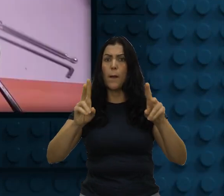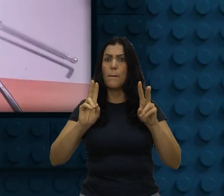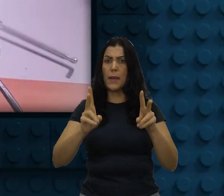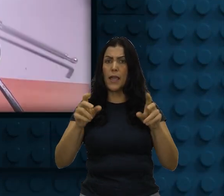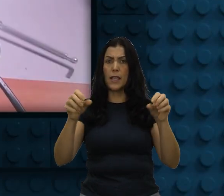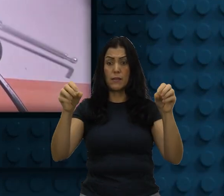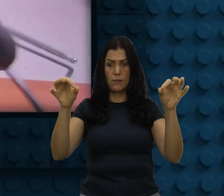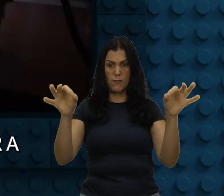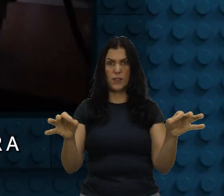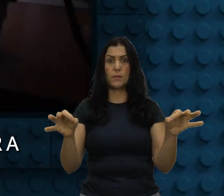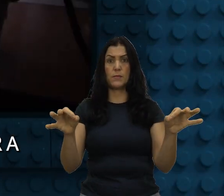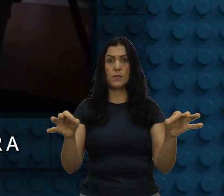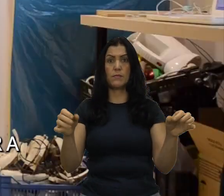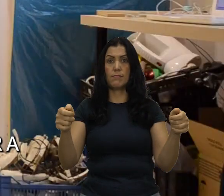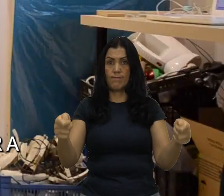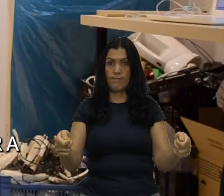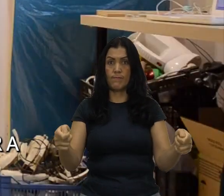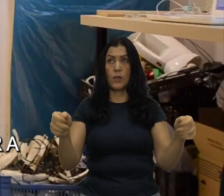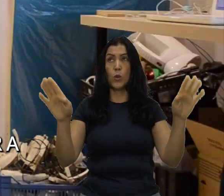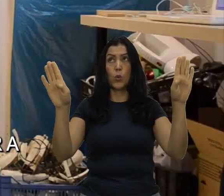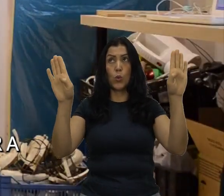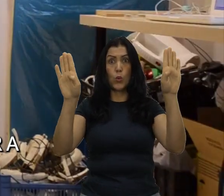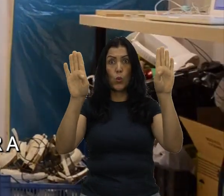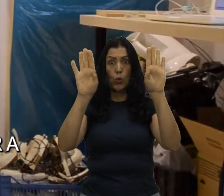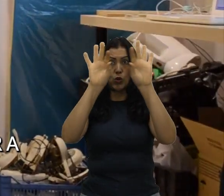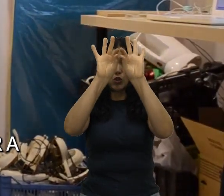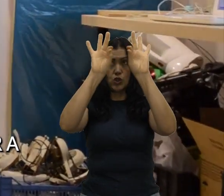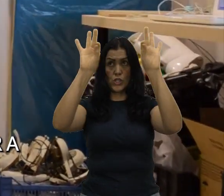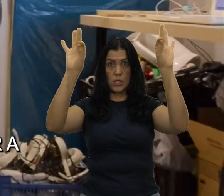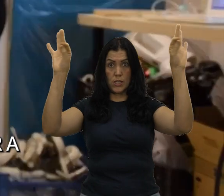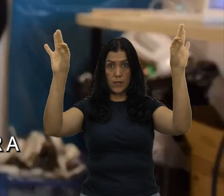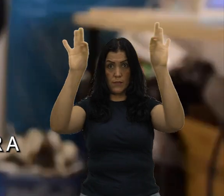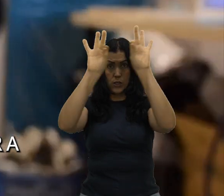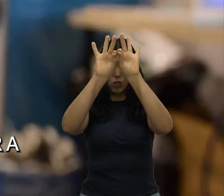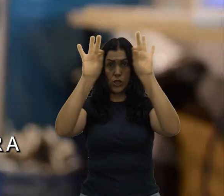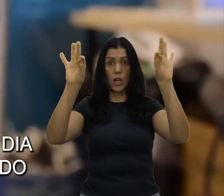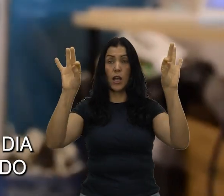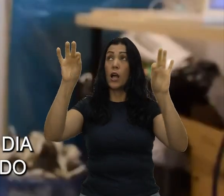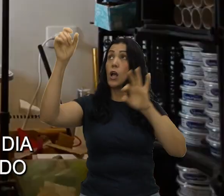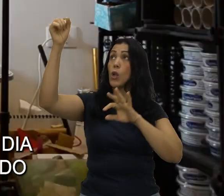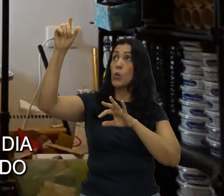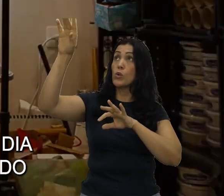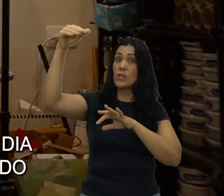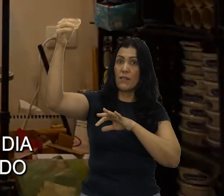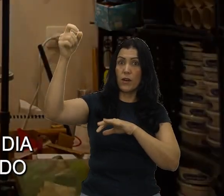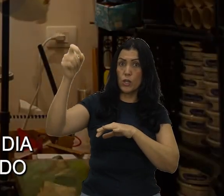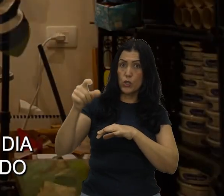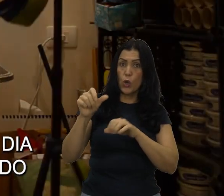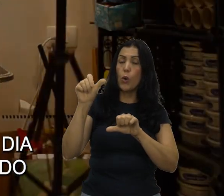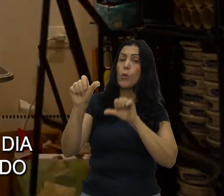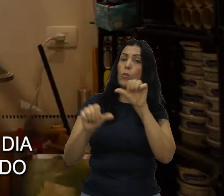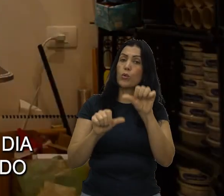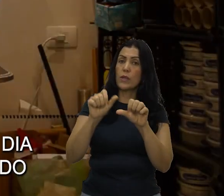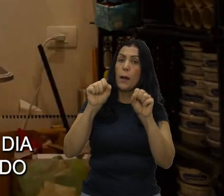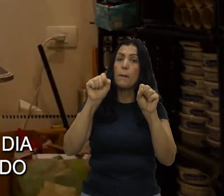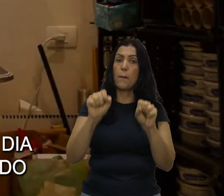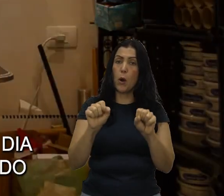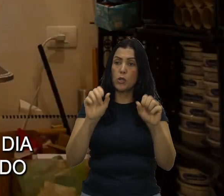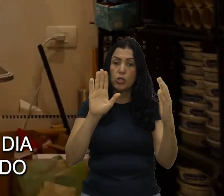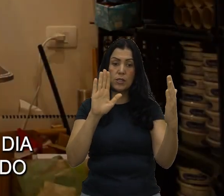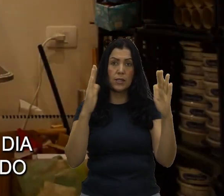ou lanternas bem fixadas. Fechar as cortinas, não usar a luz natural, que pode mudar de um grande